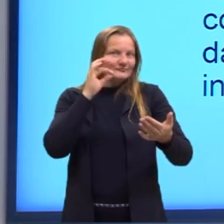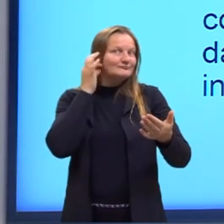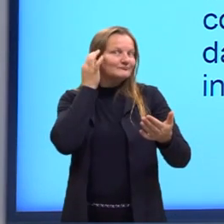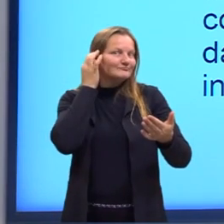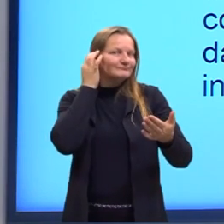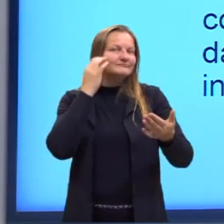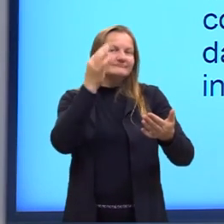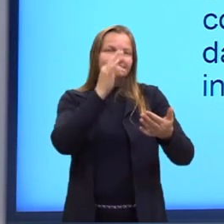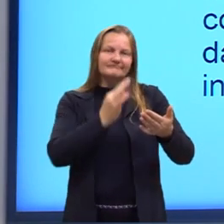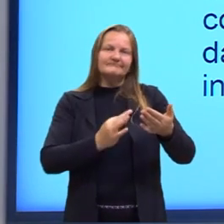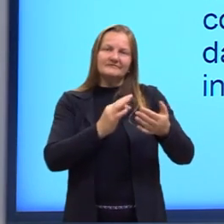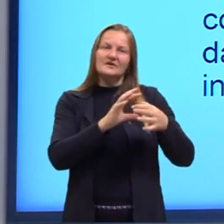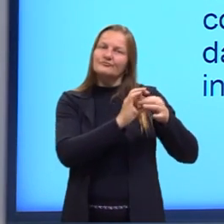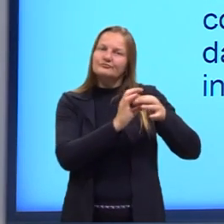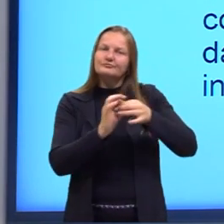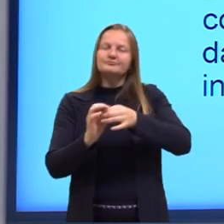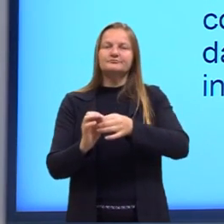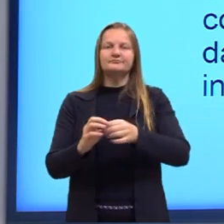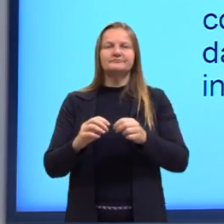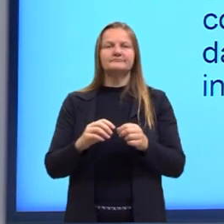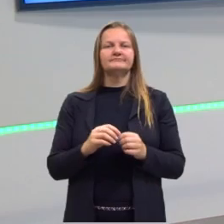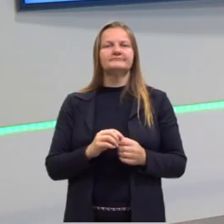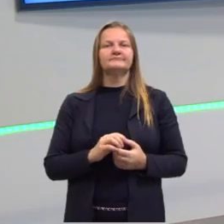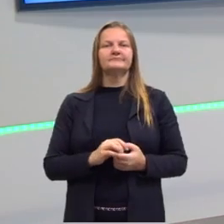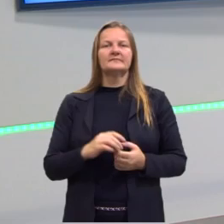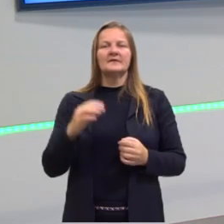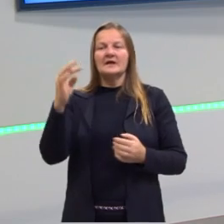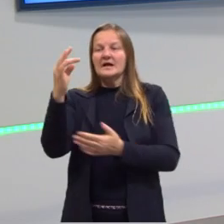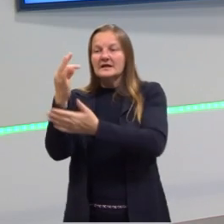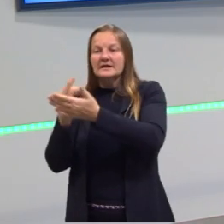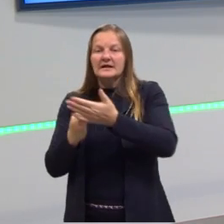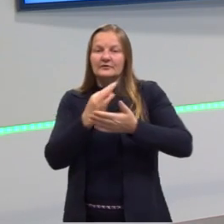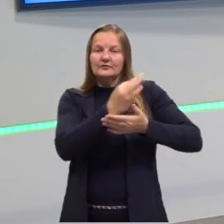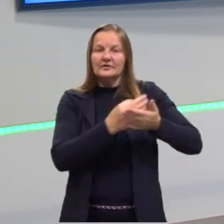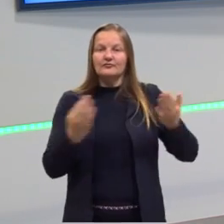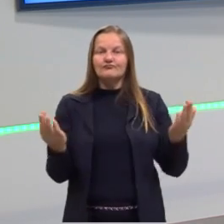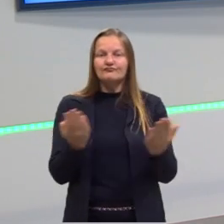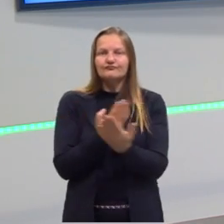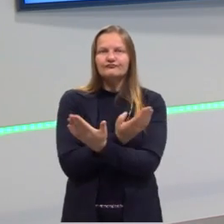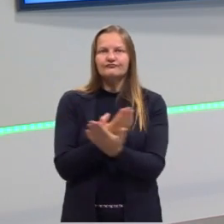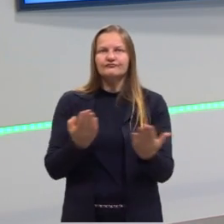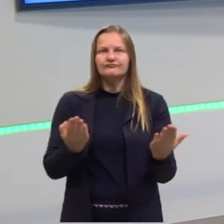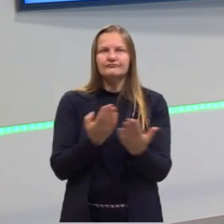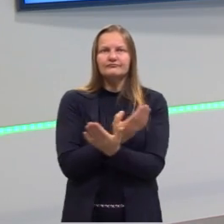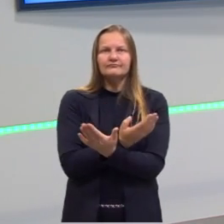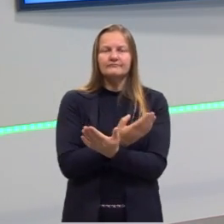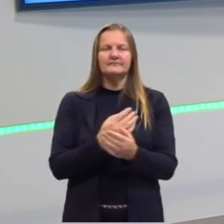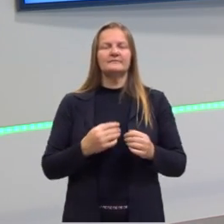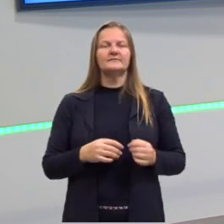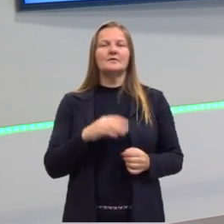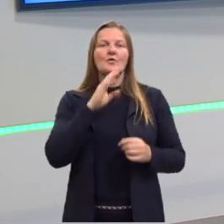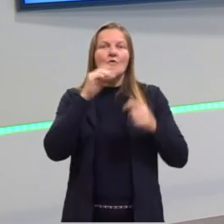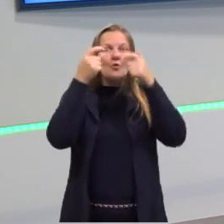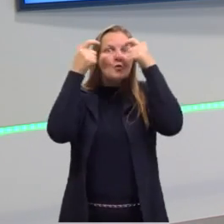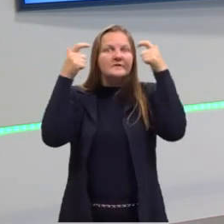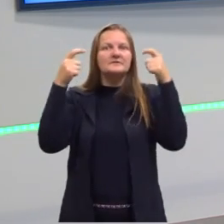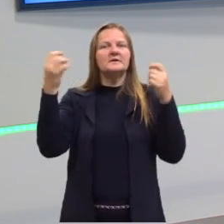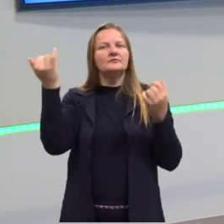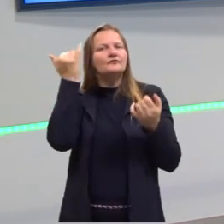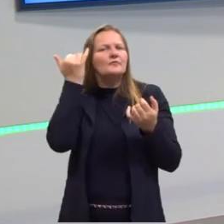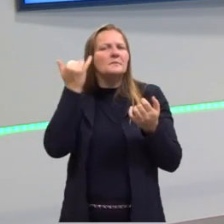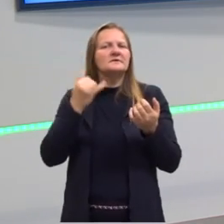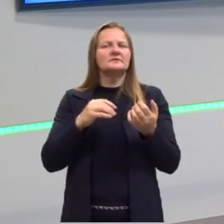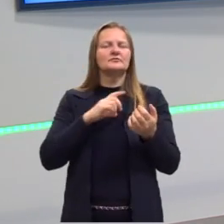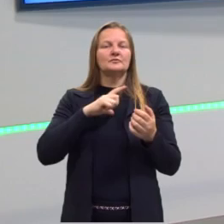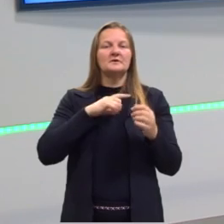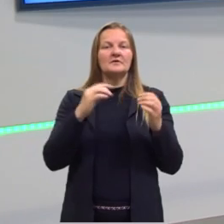estabelecer a intertextualidade ou seja ela vai passar tanto pelos conhecimentos de mundo com o pelos